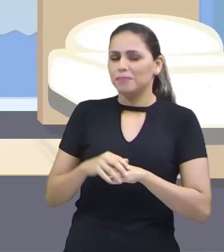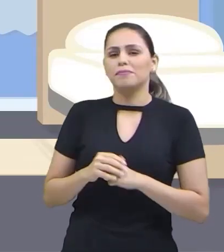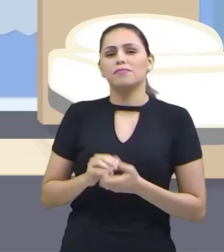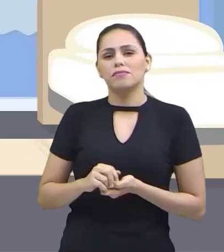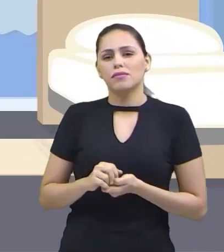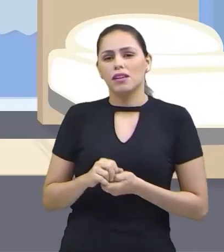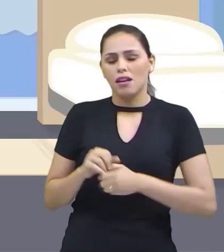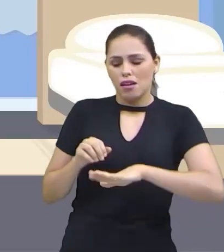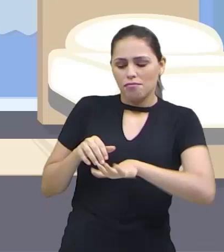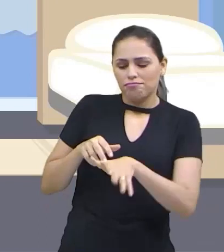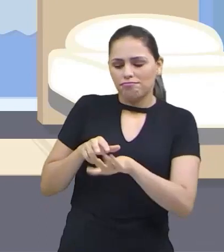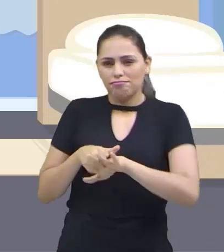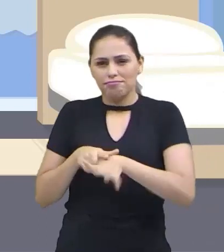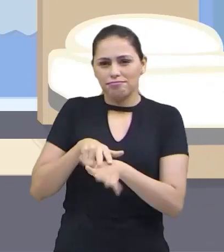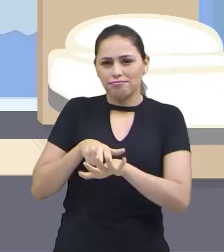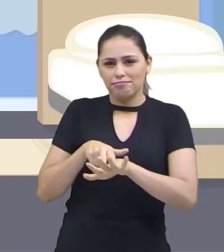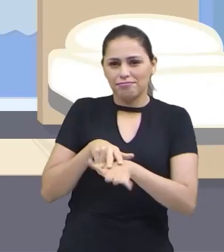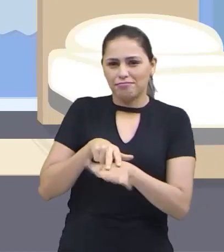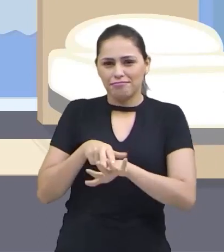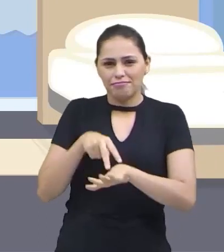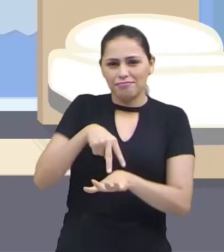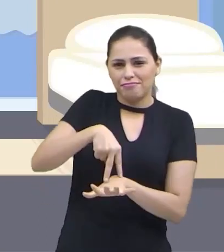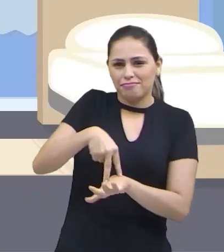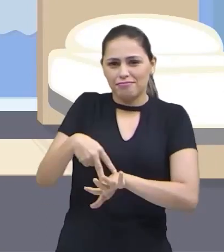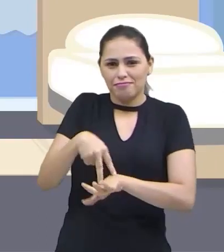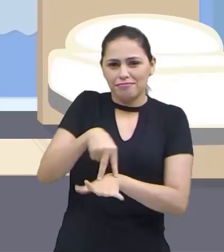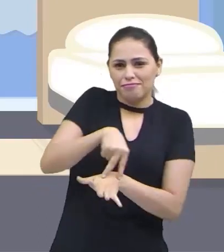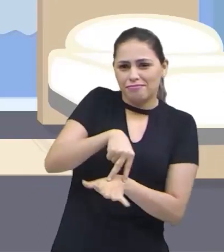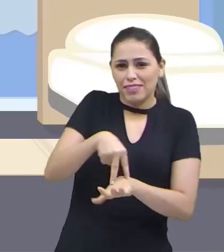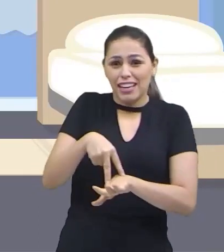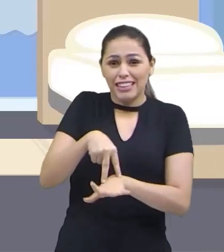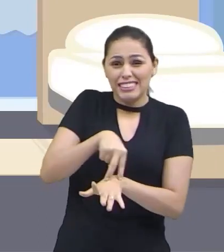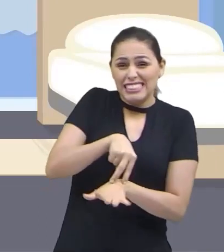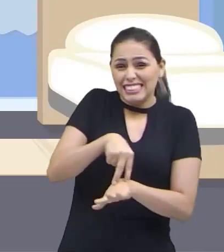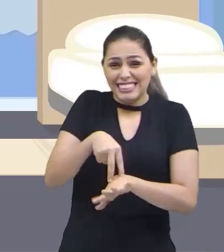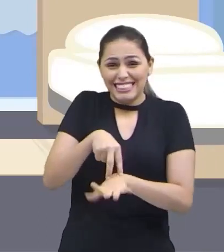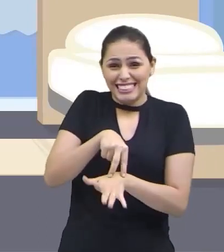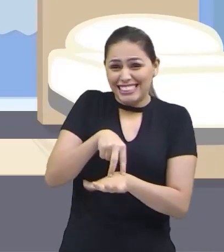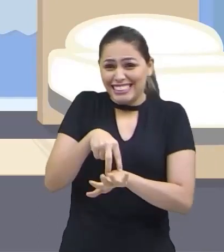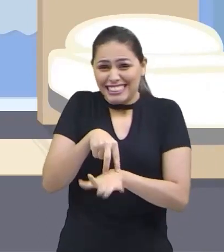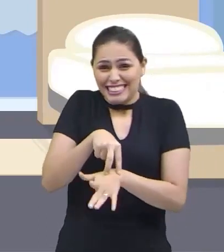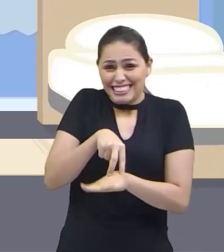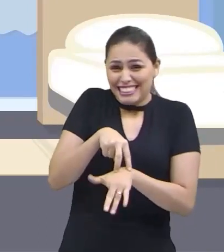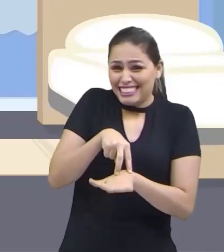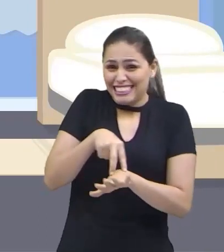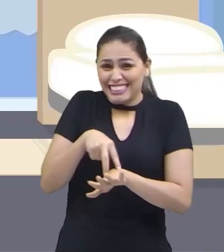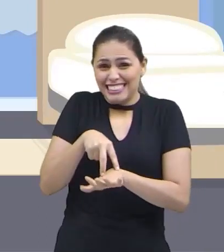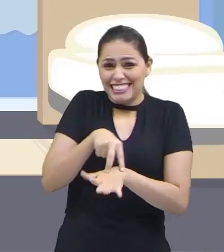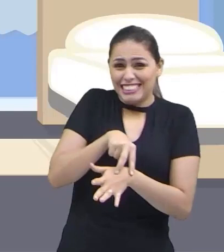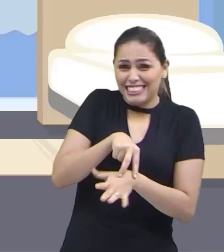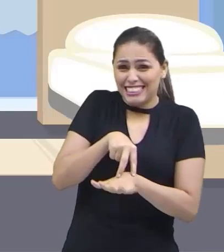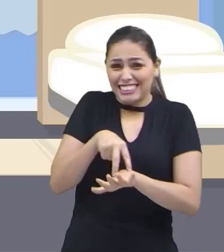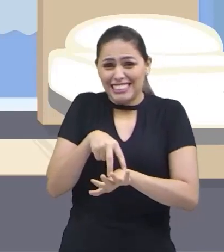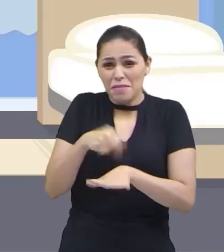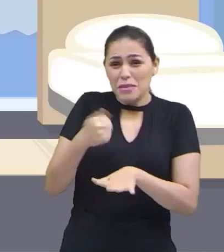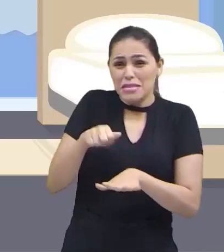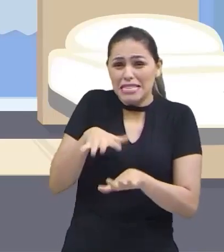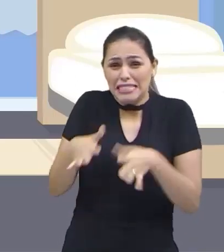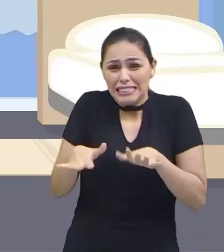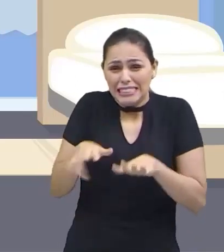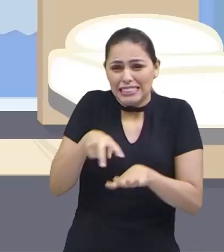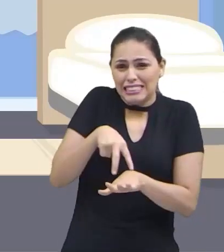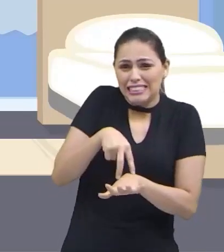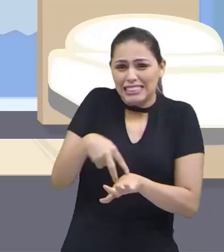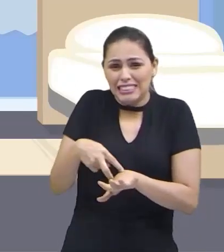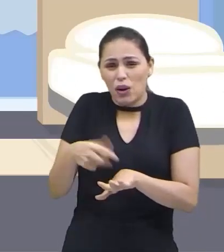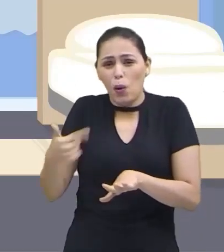ponte, ela balança. Olha lá. A ponte balança, balançando a ponte. A ponte balança. Caramba. Pega do